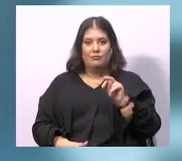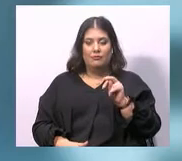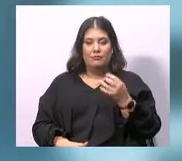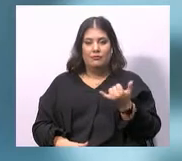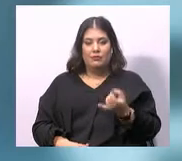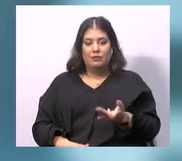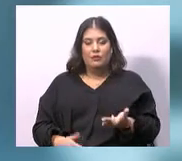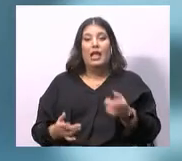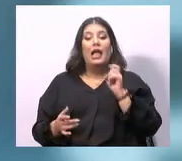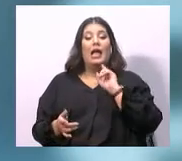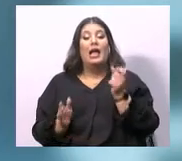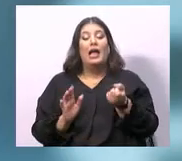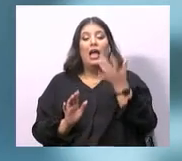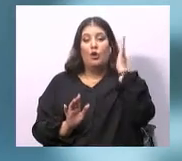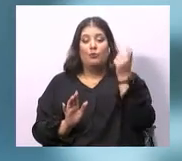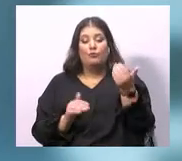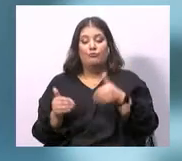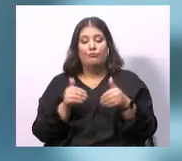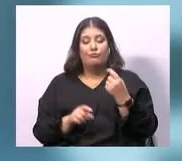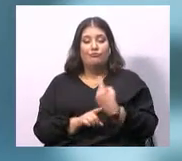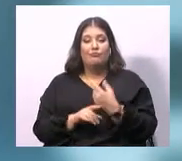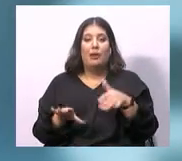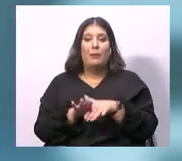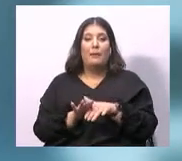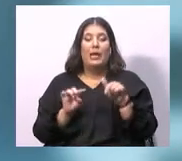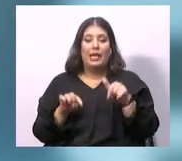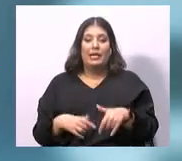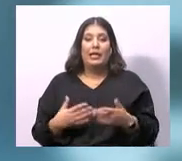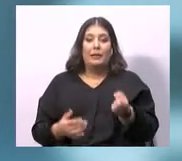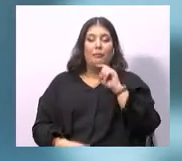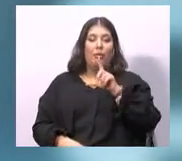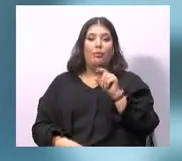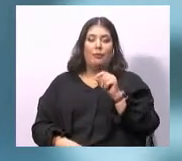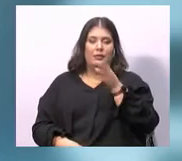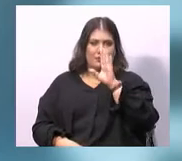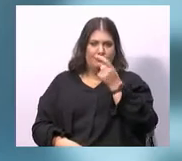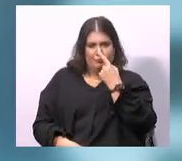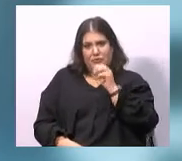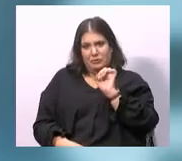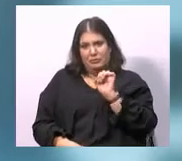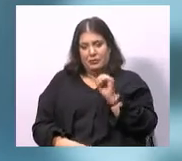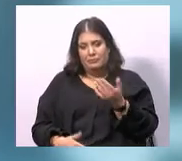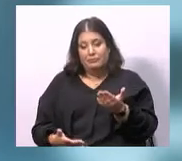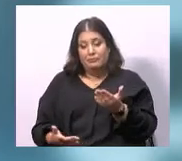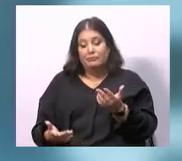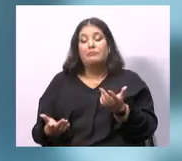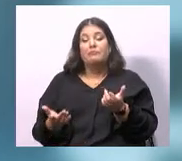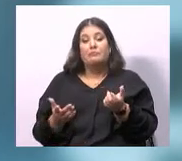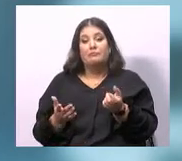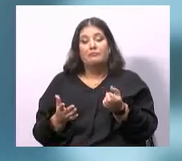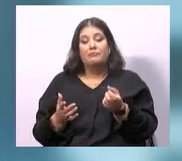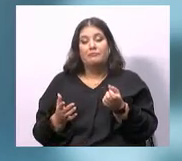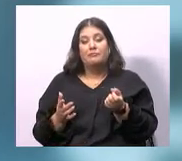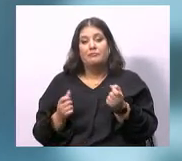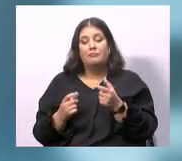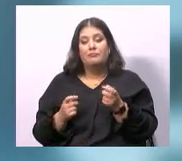225083297 é este número que deve marcar para se inscrever e participar em direto. Pode também, se preferir, se for mais fácil para si, entrar em contacto connosco